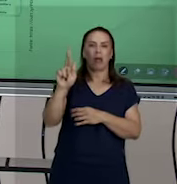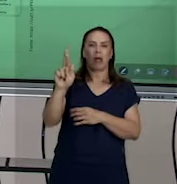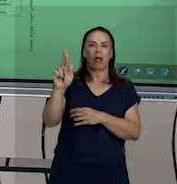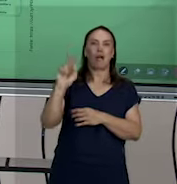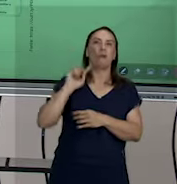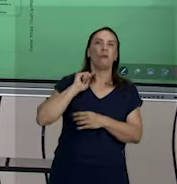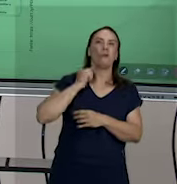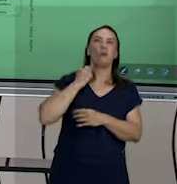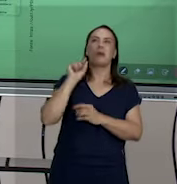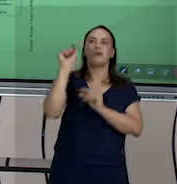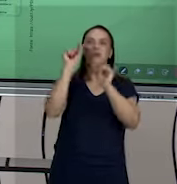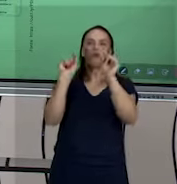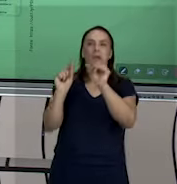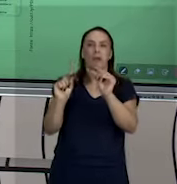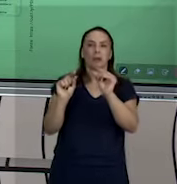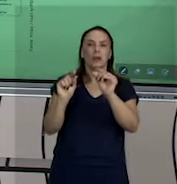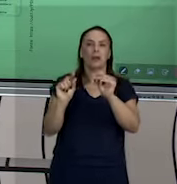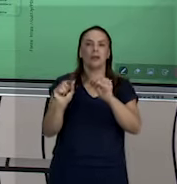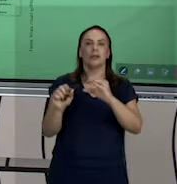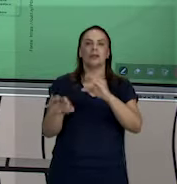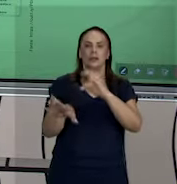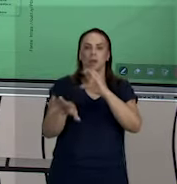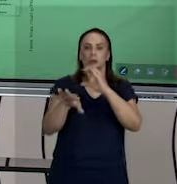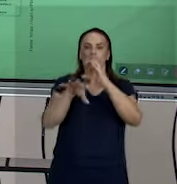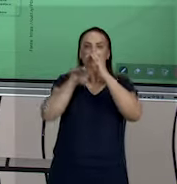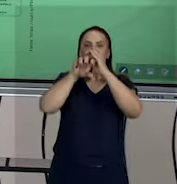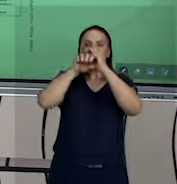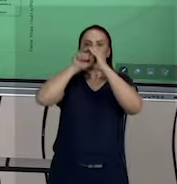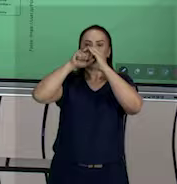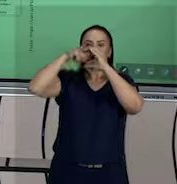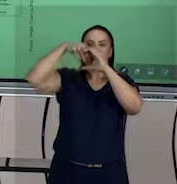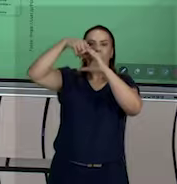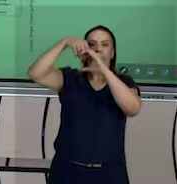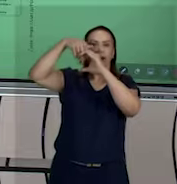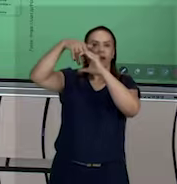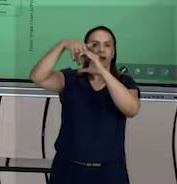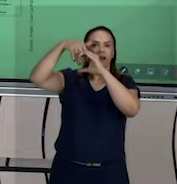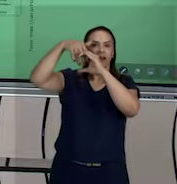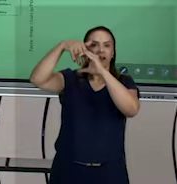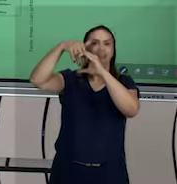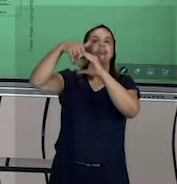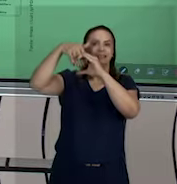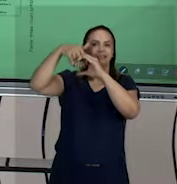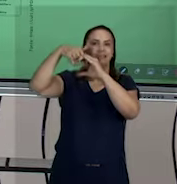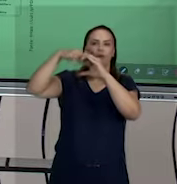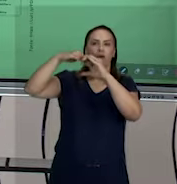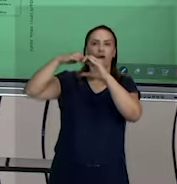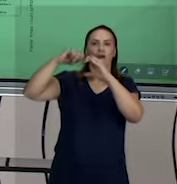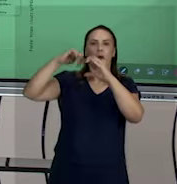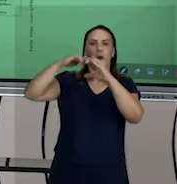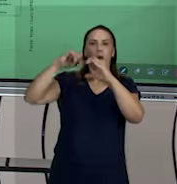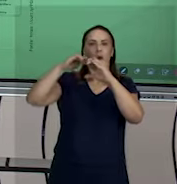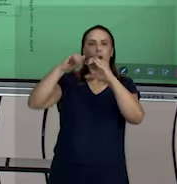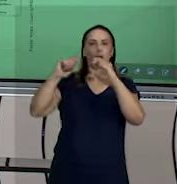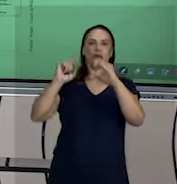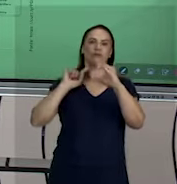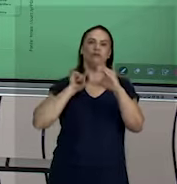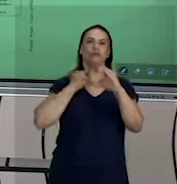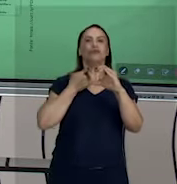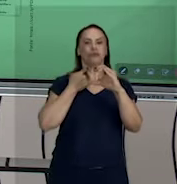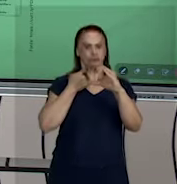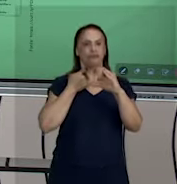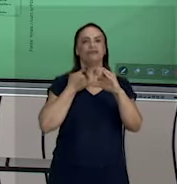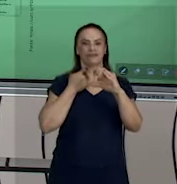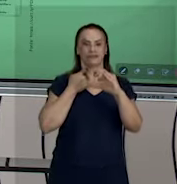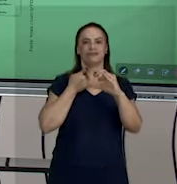ácaro, seja nesse momento da inspiração, quando a gente respira, ele seja retido nessa região